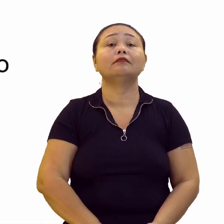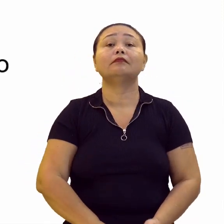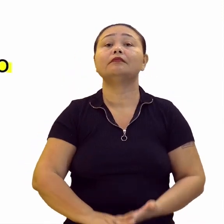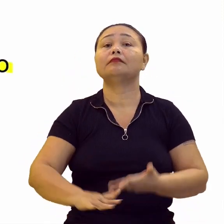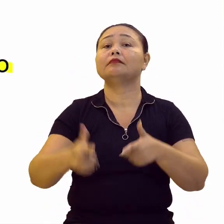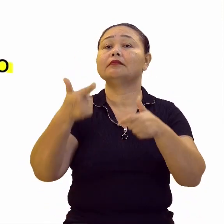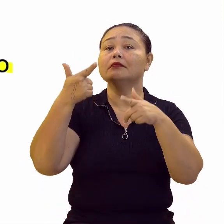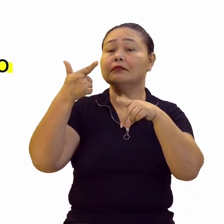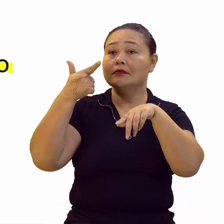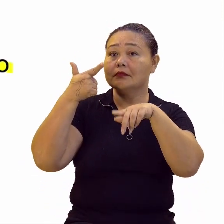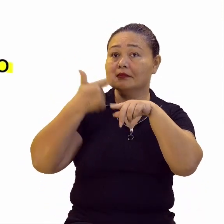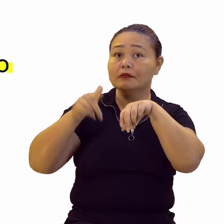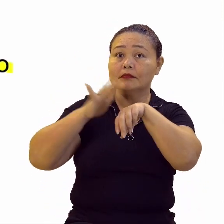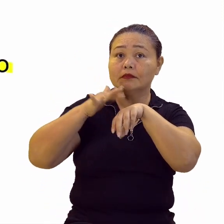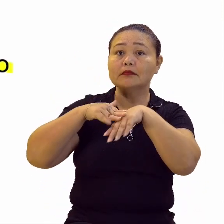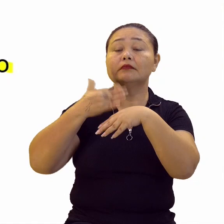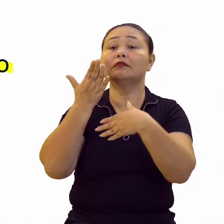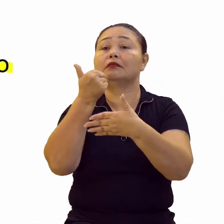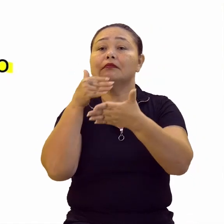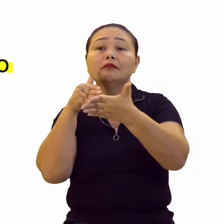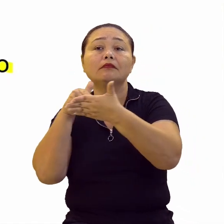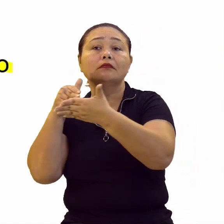Transtorno alimentar restritivo.